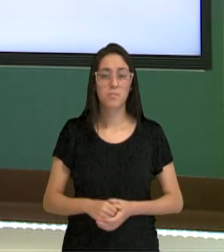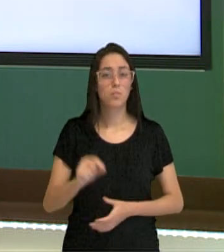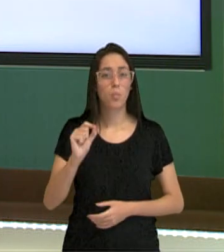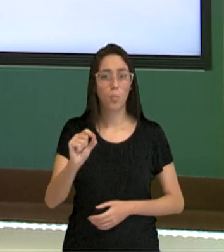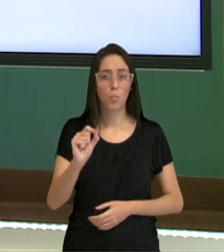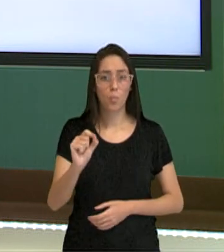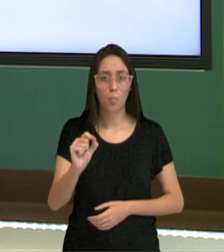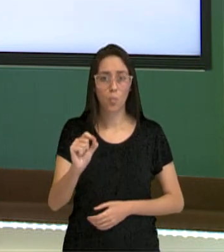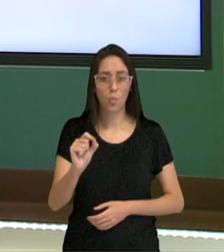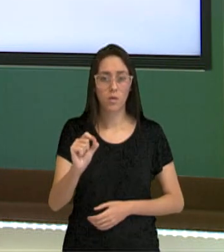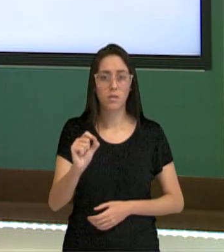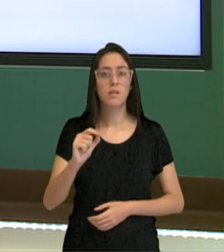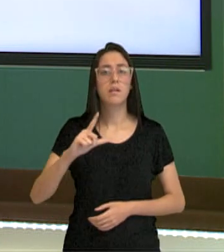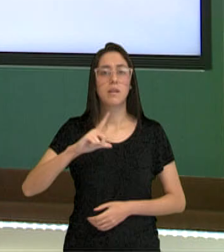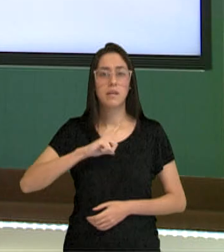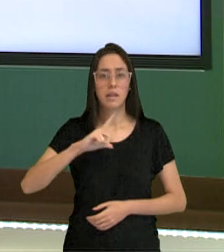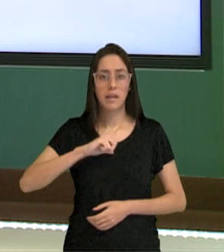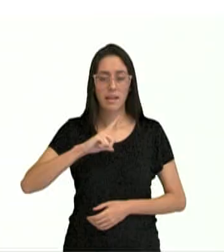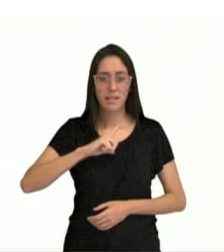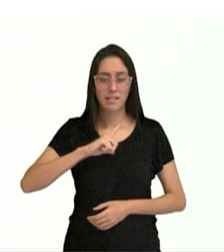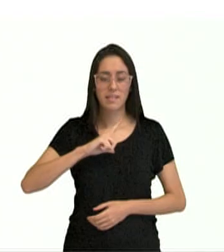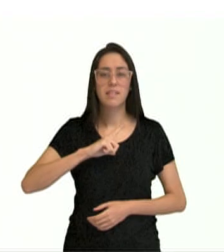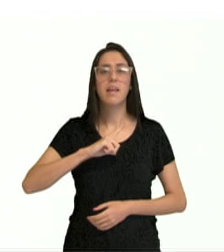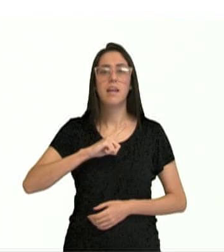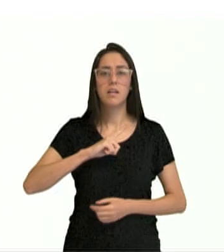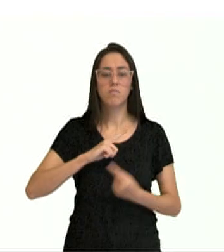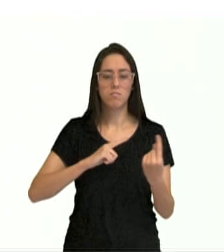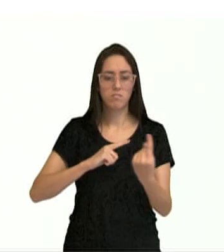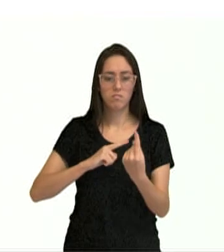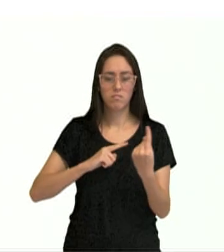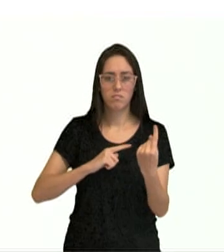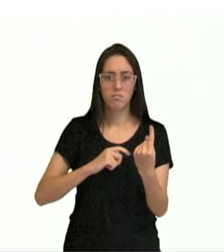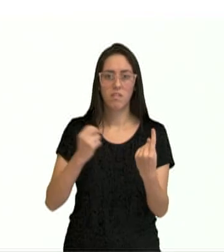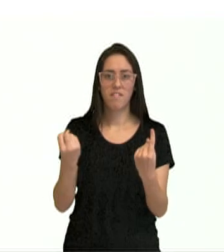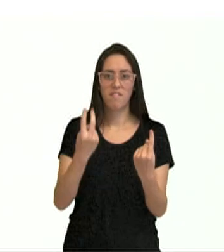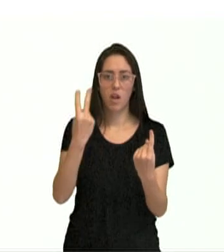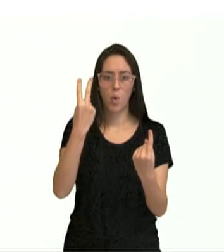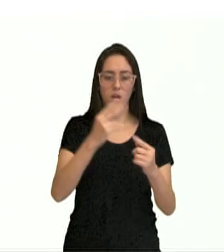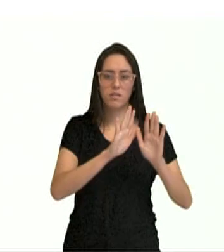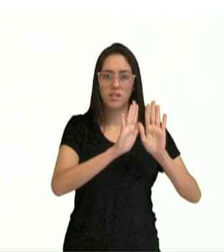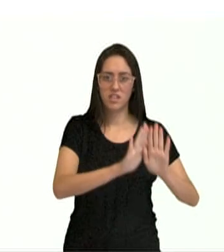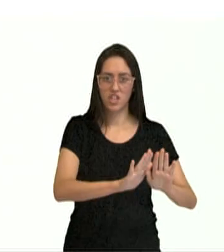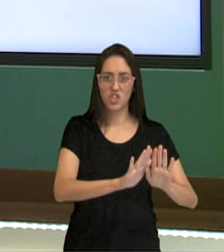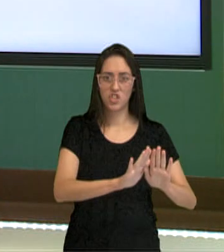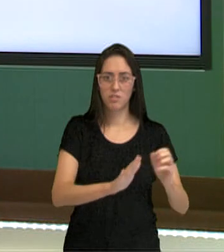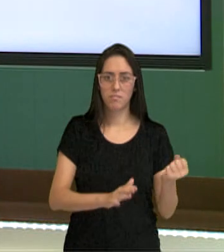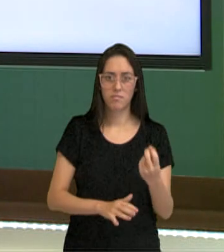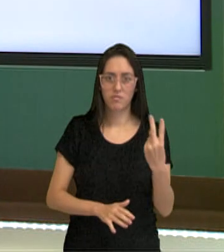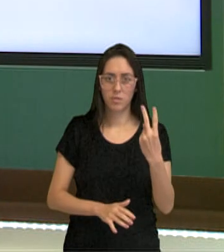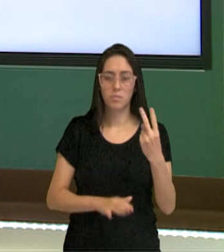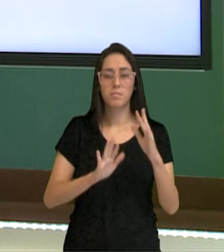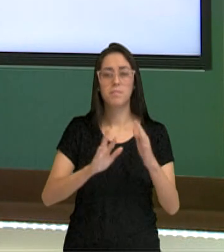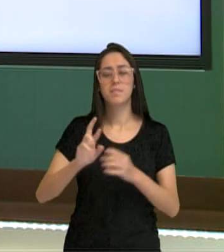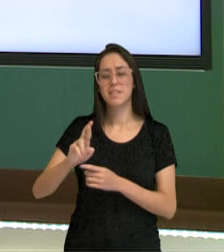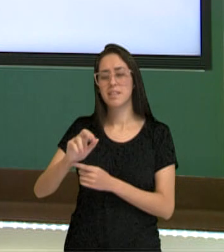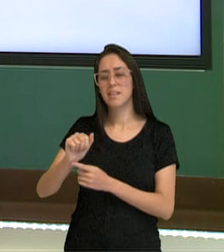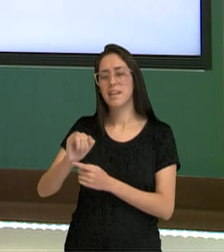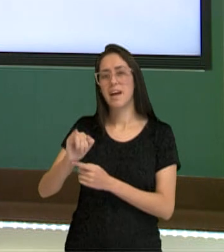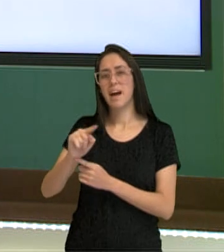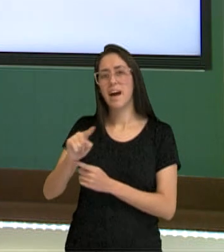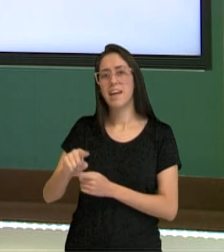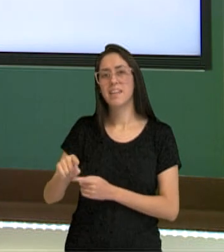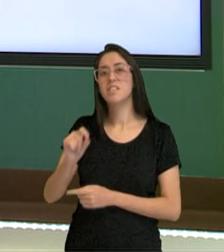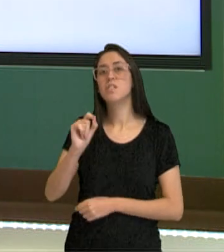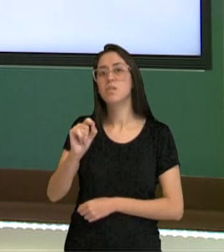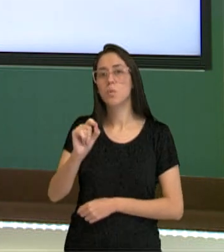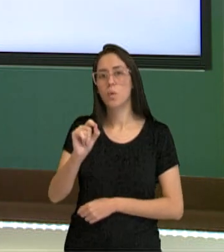Basicamente, nós isolamos a incógnita em um dos membros da equação. Então, raiz, gente, nada mais é do que o